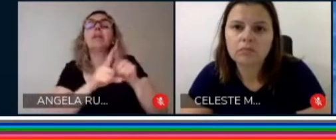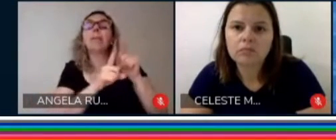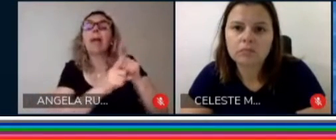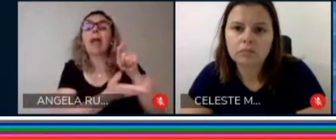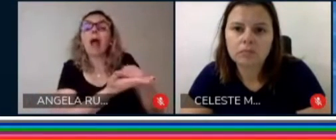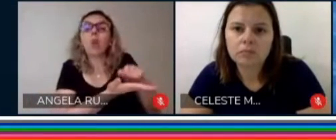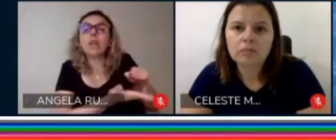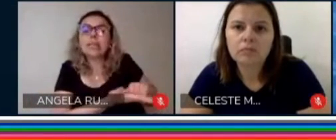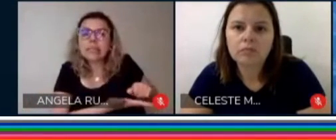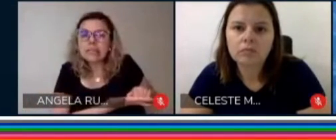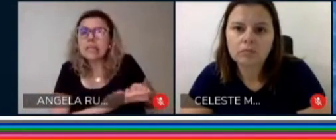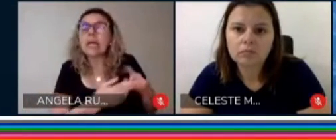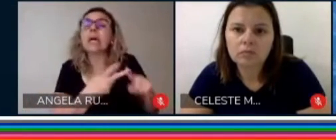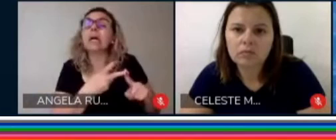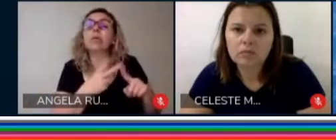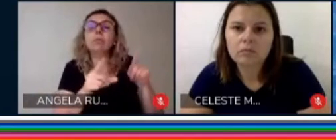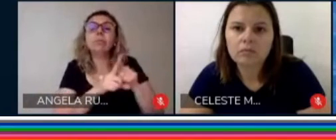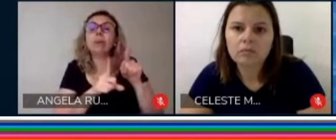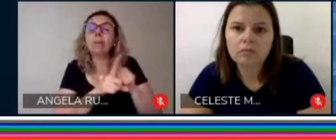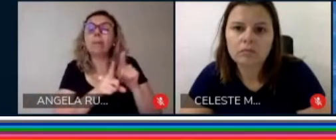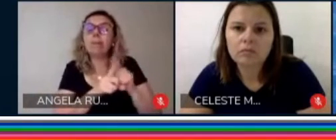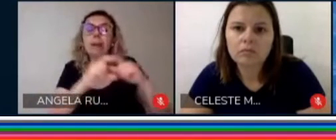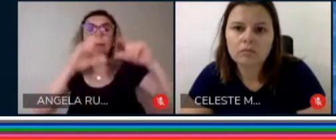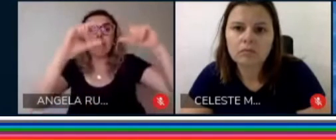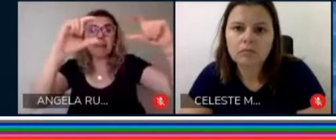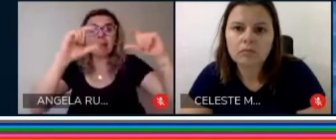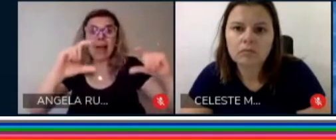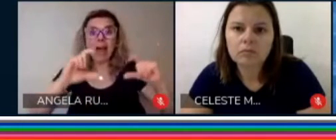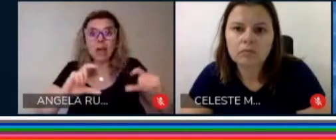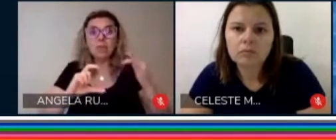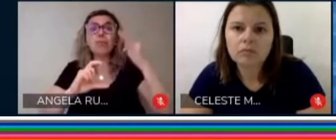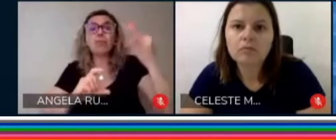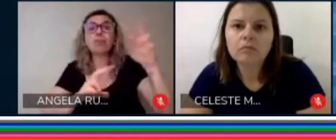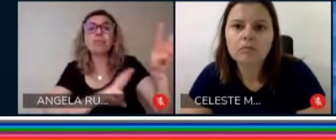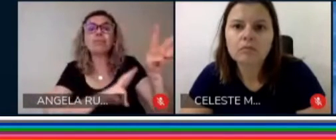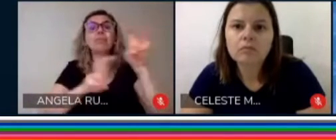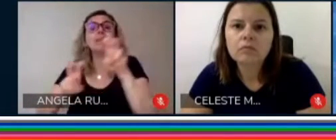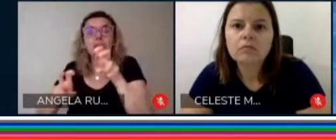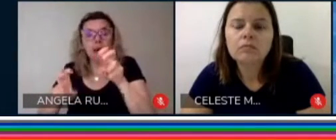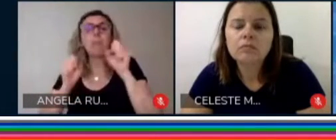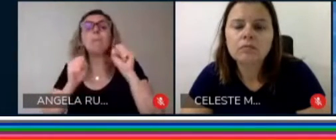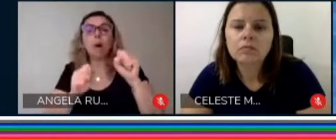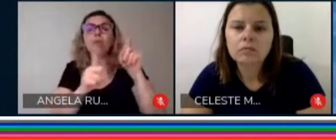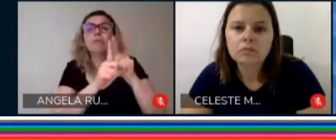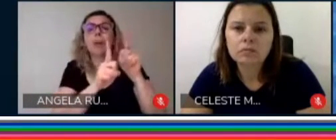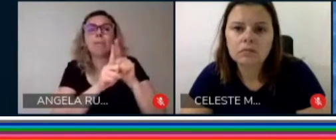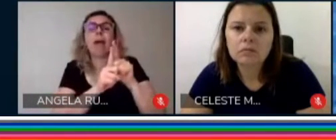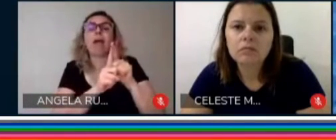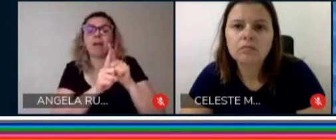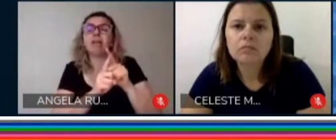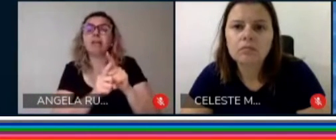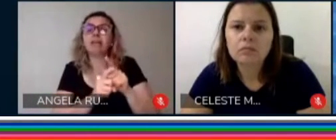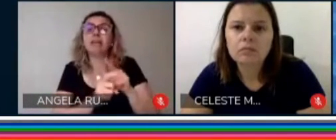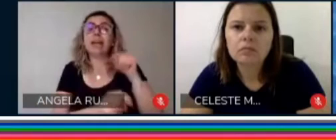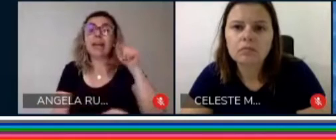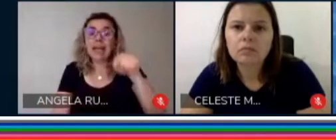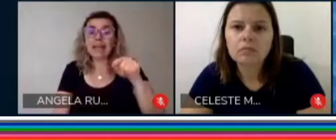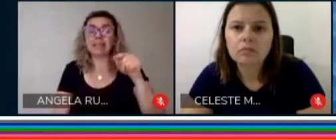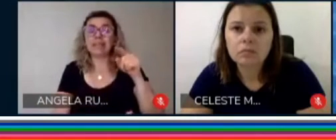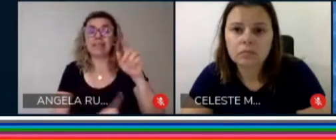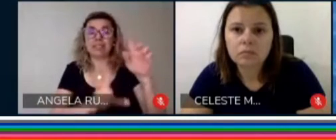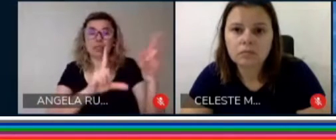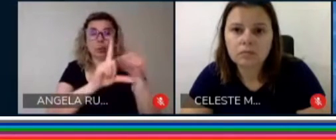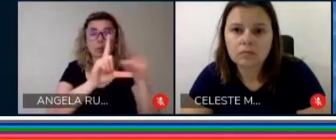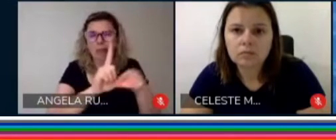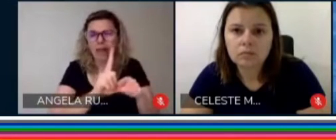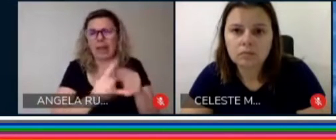respeito, inclusive, e destacar pedaços que eu posso citar no meu trabalho. Então eu consigo, o gerenciador de referência, ele